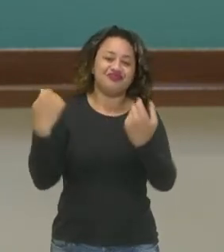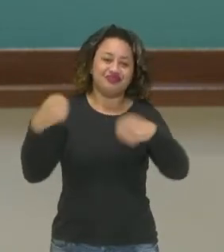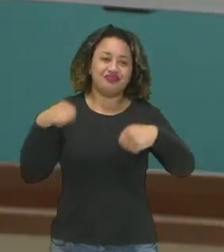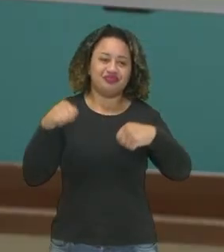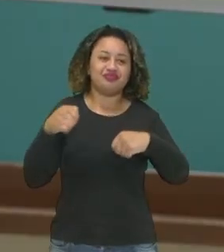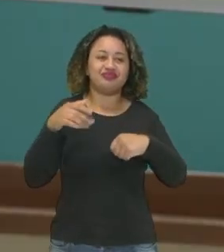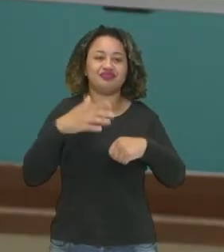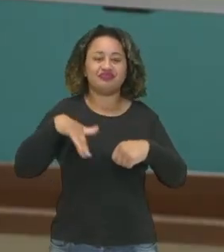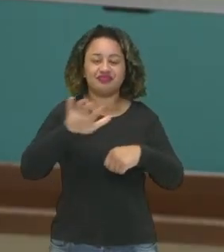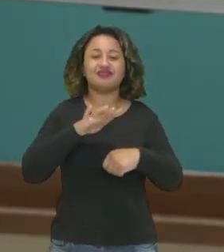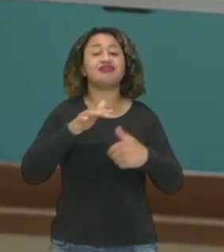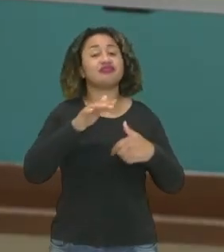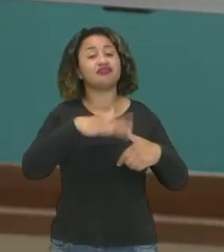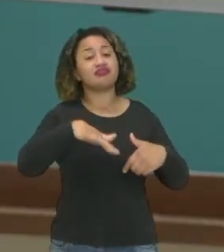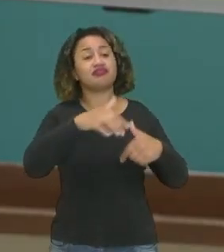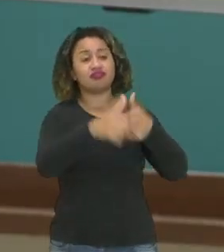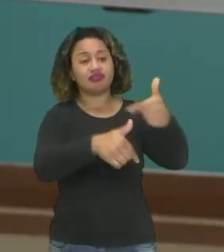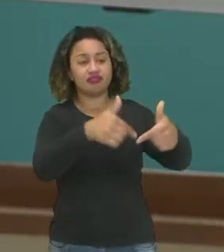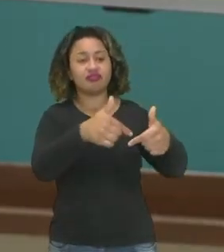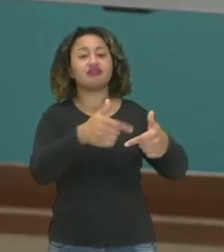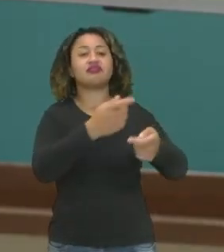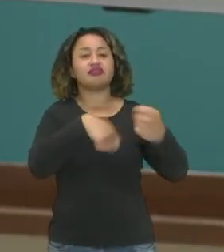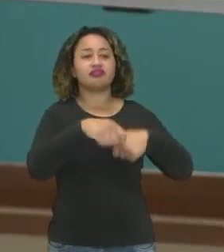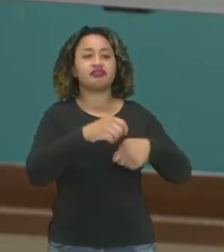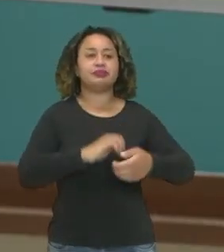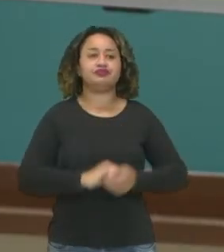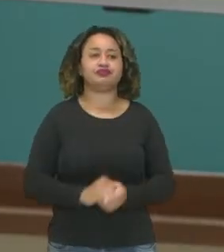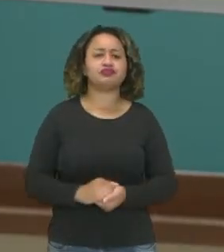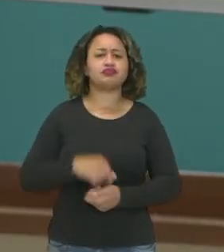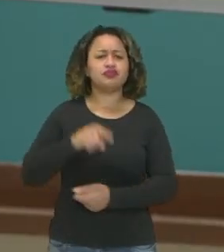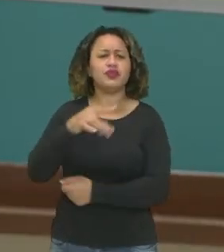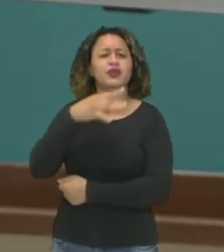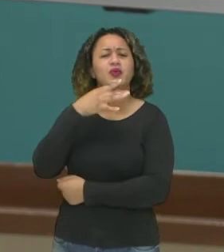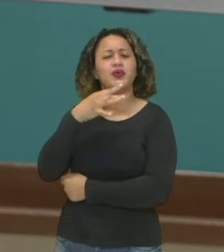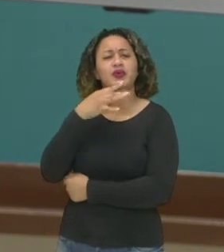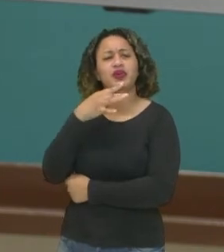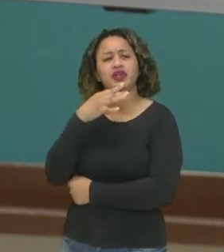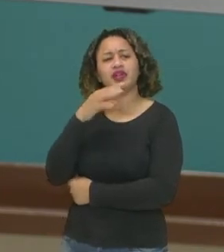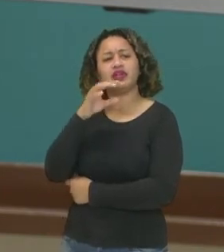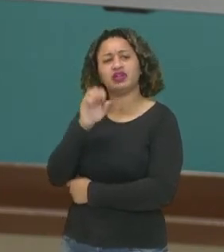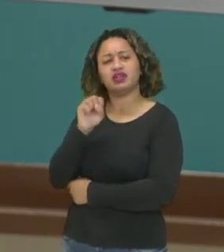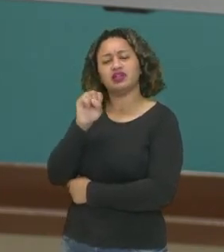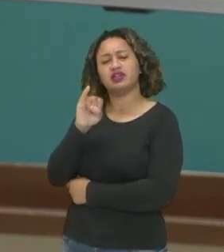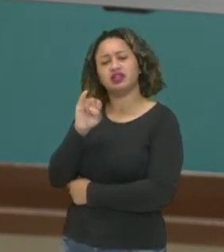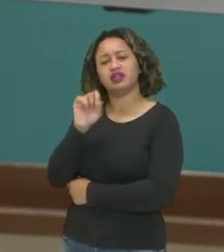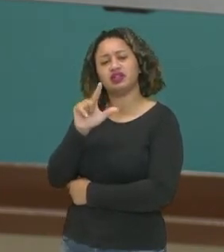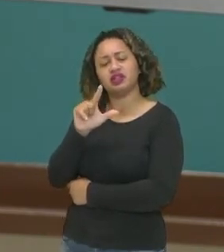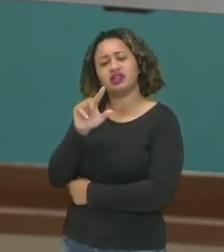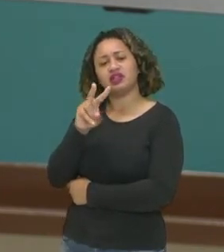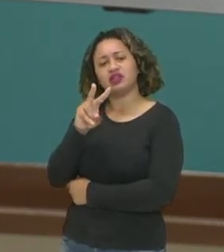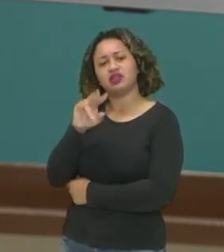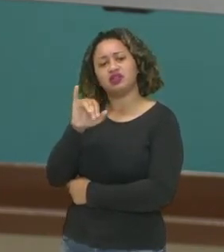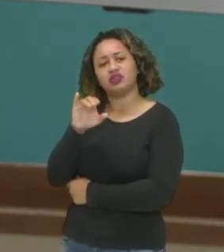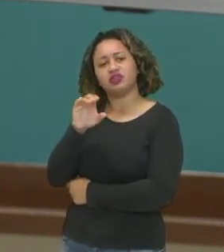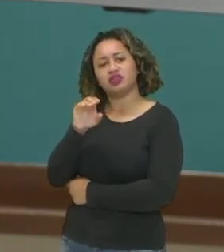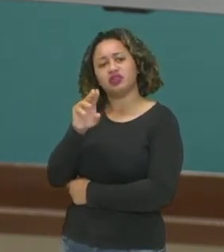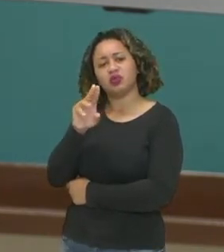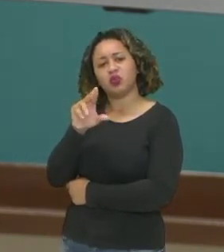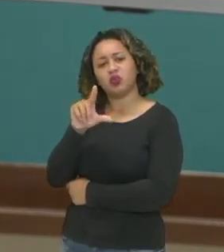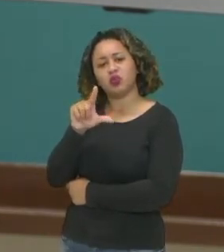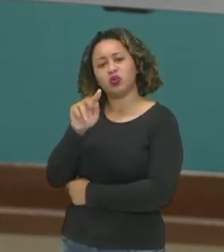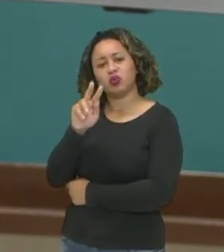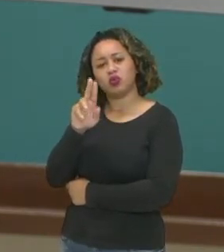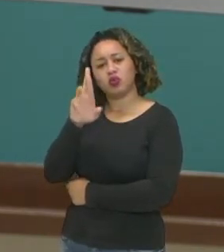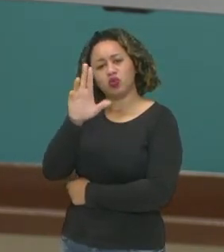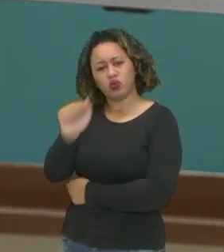professor, muito legal. E você já ouviu falar em silvicultura? Como é que é silvicultura? Olha lá,